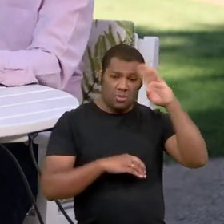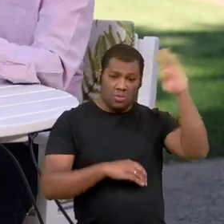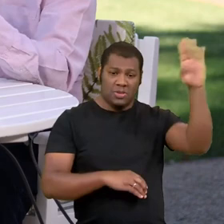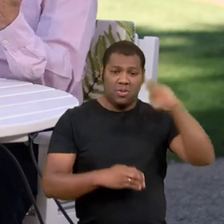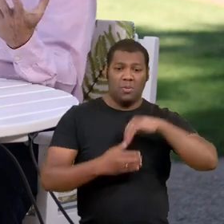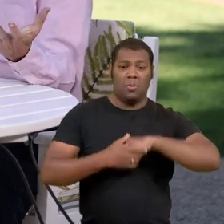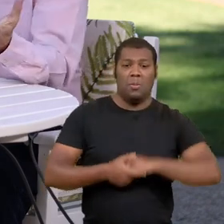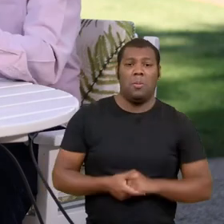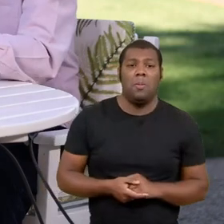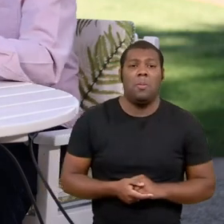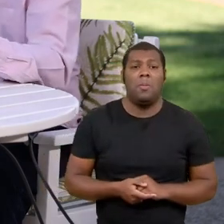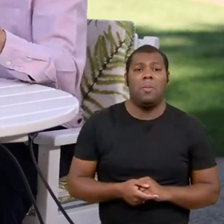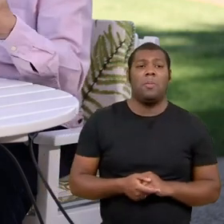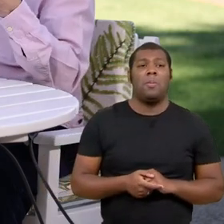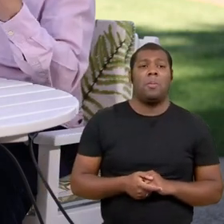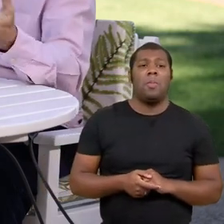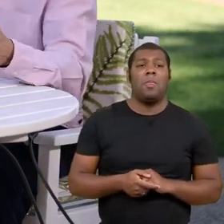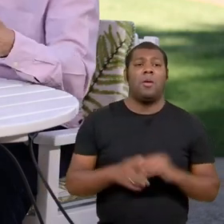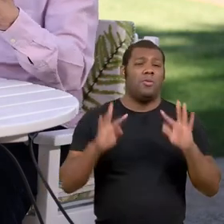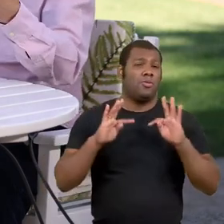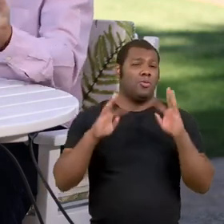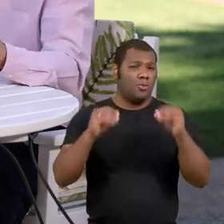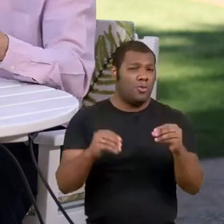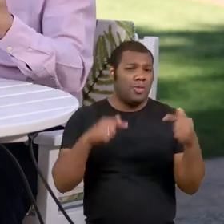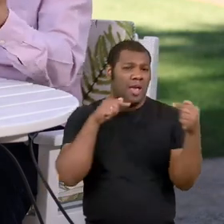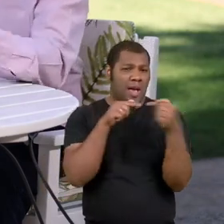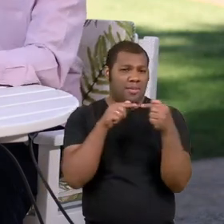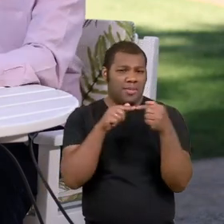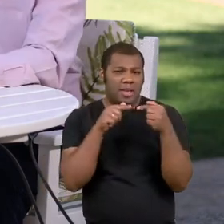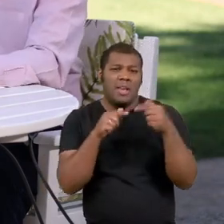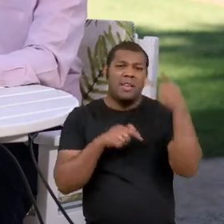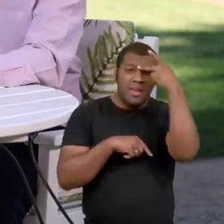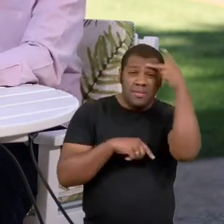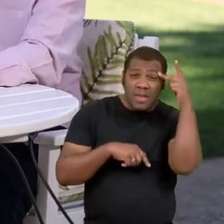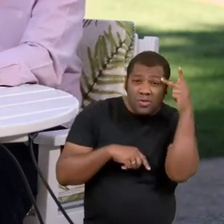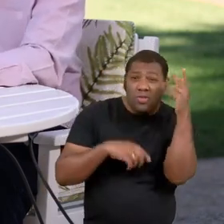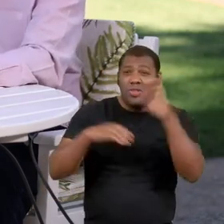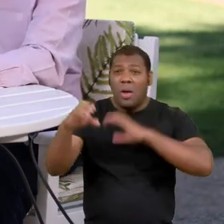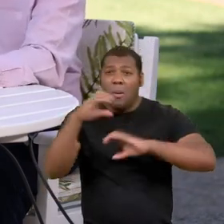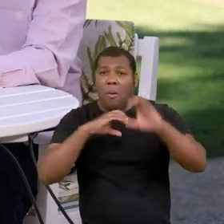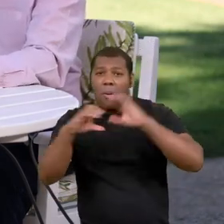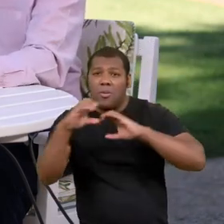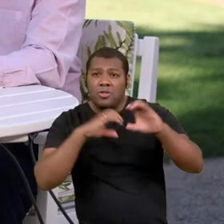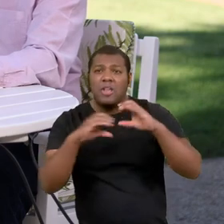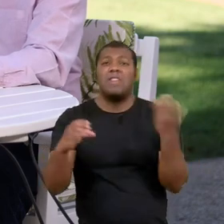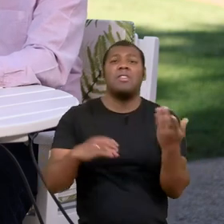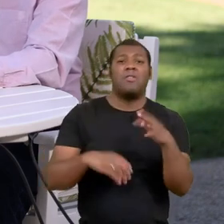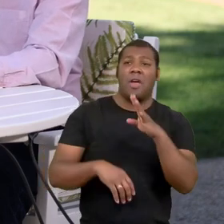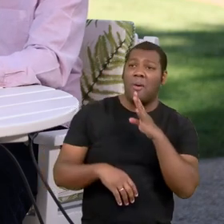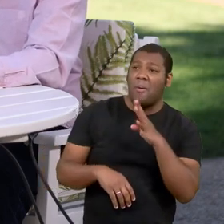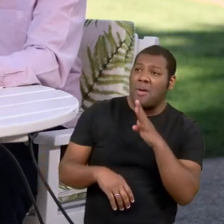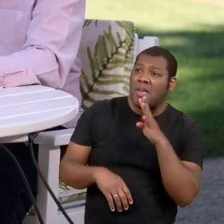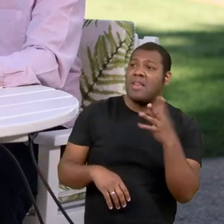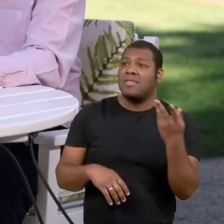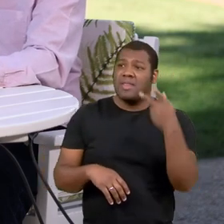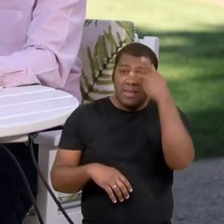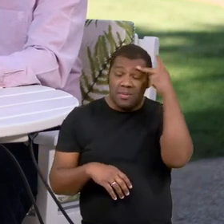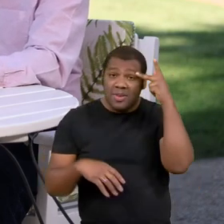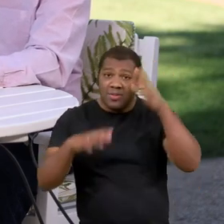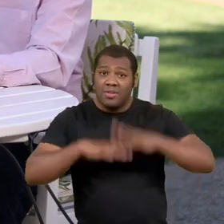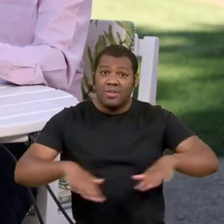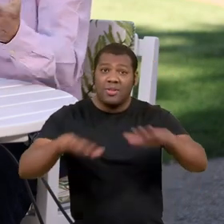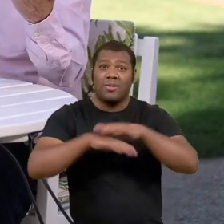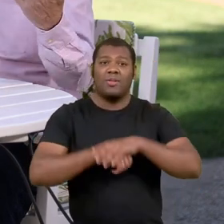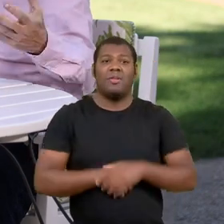tudo tem a ver com pessoas que se conhecem se conversam esse dia logo o senhor falou ontem com o Fernando o presidente o ex-presidente Fernando Henrique